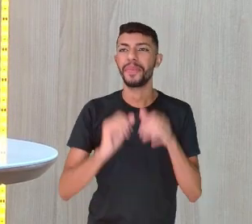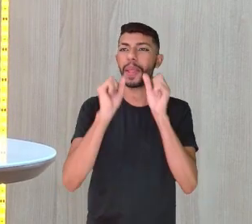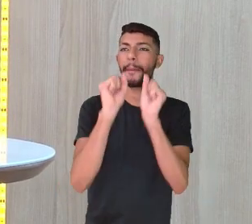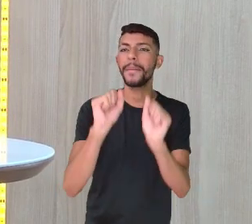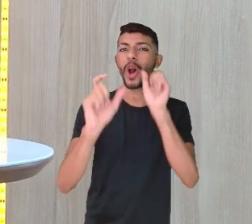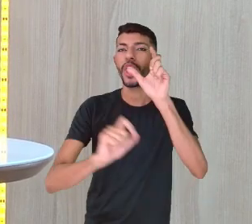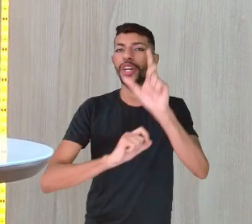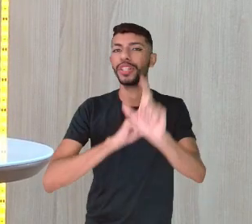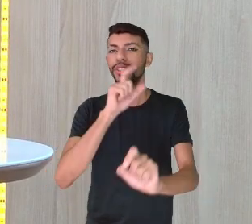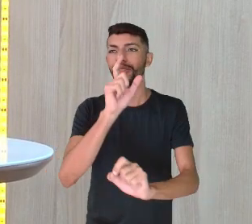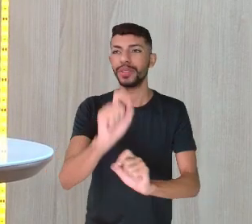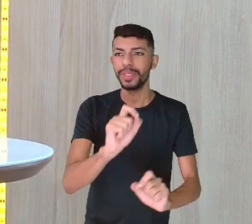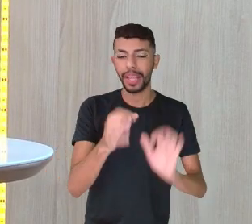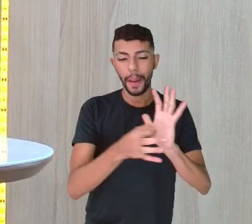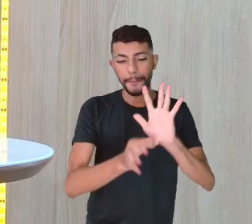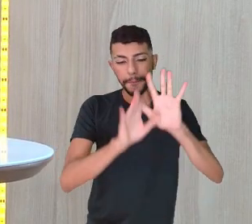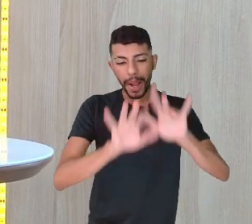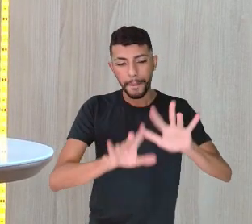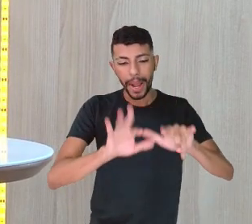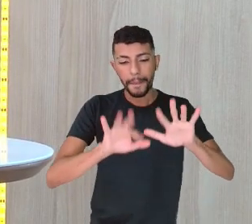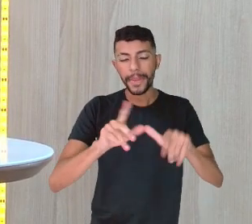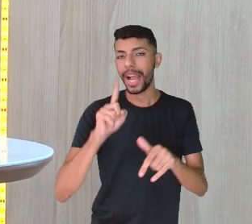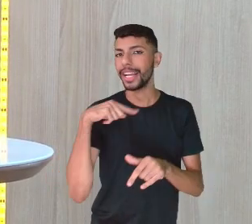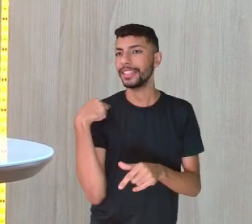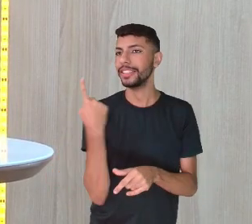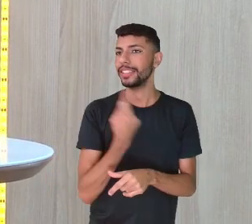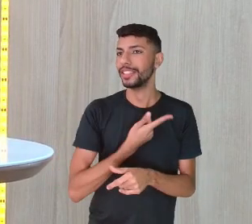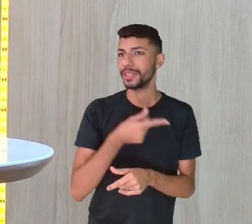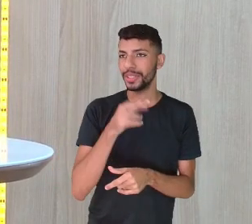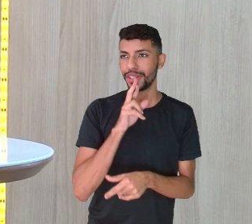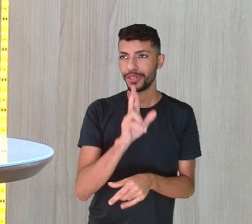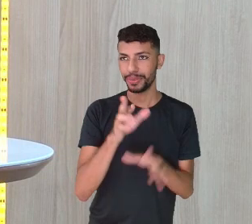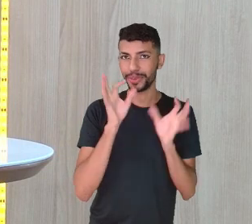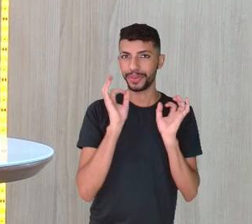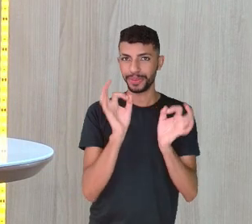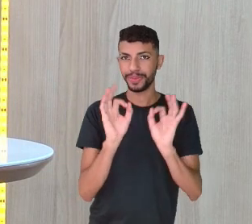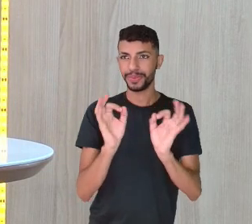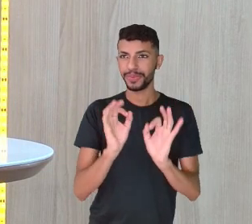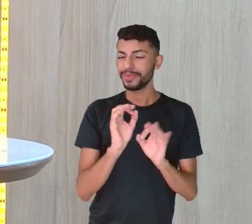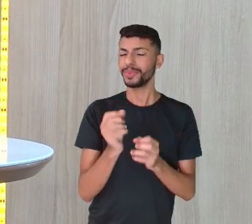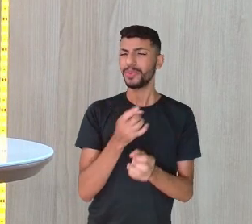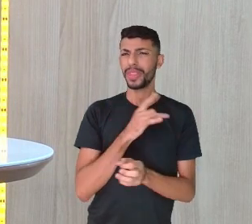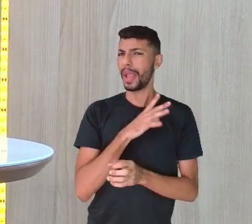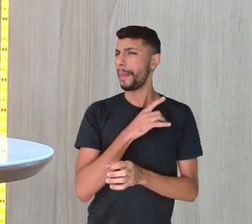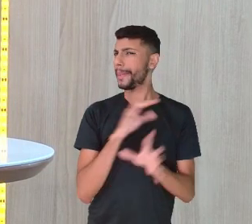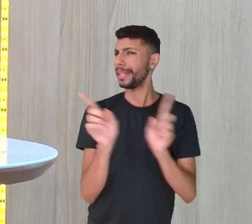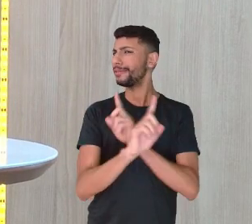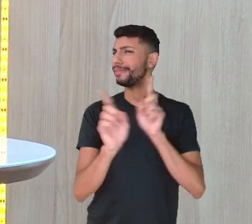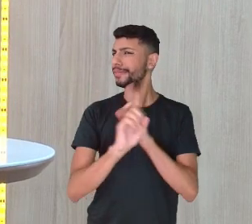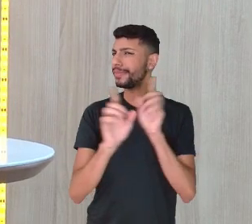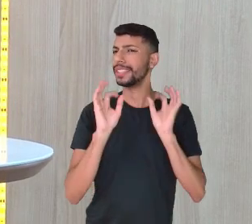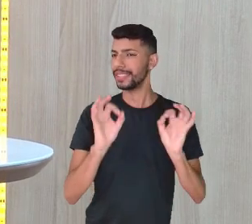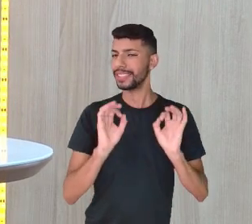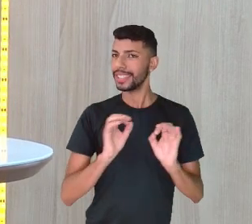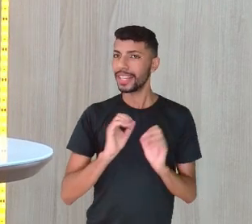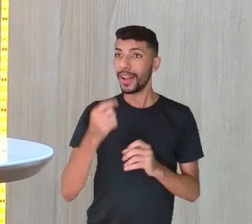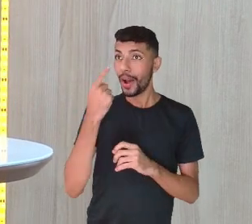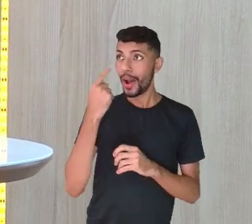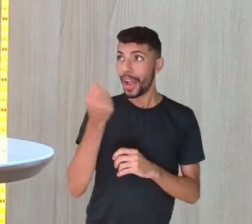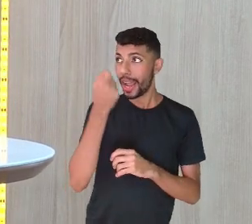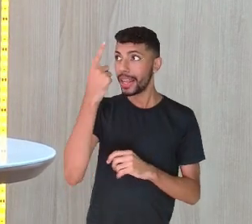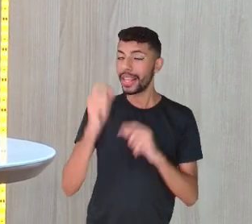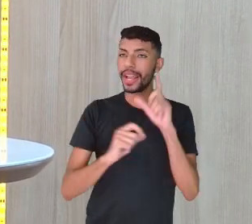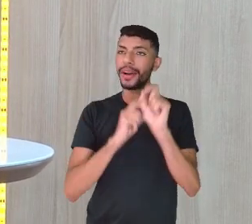vocês podem jogar aqui no chat que a gente responde, tá certo? Não tenho medo de não. A ideia